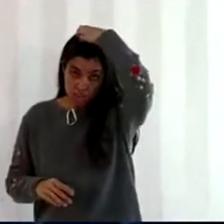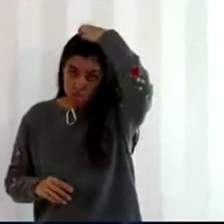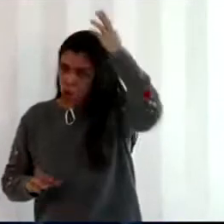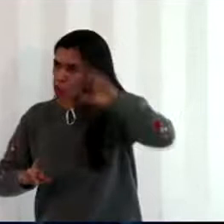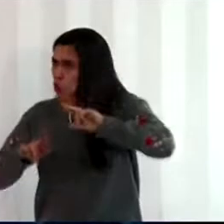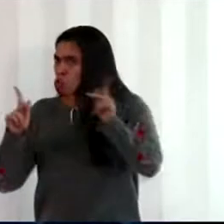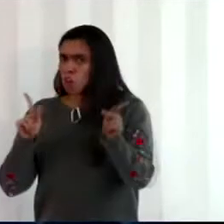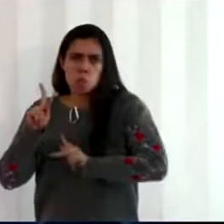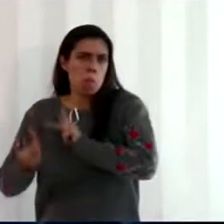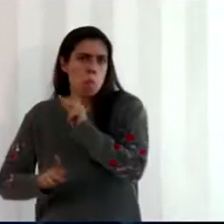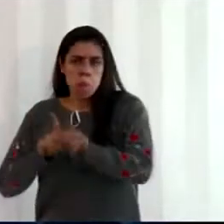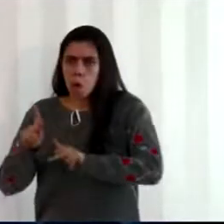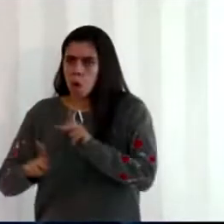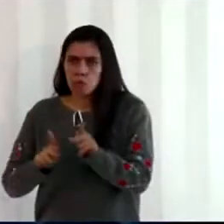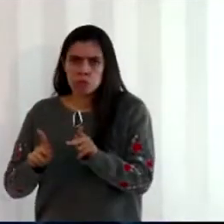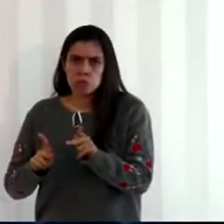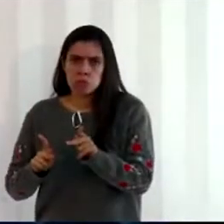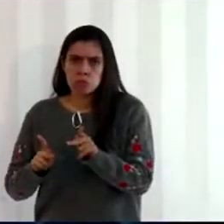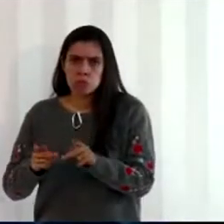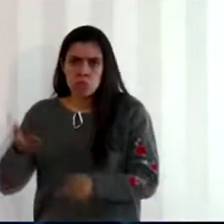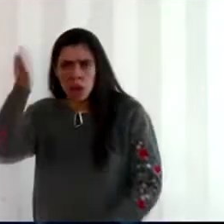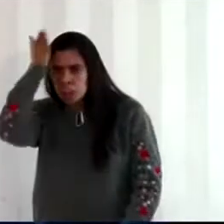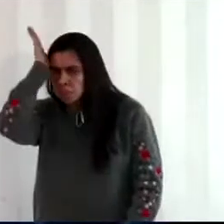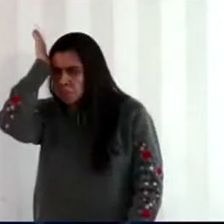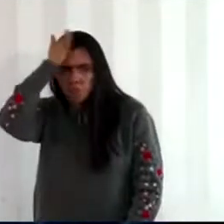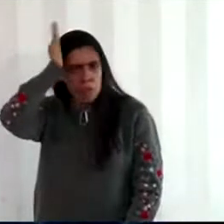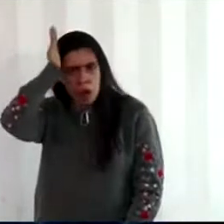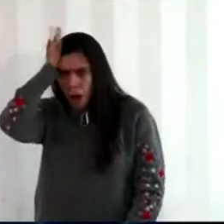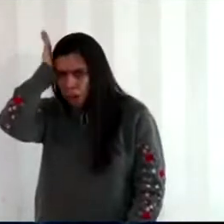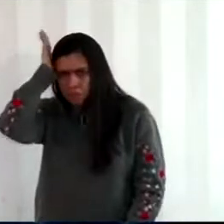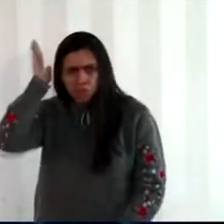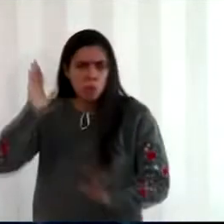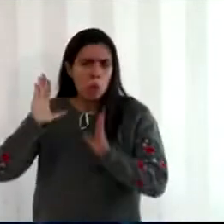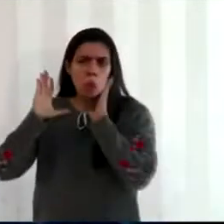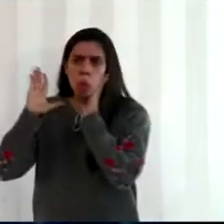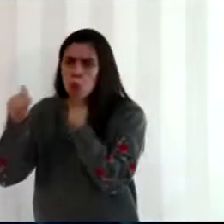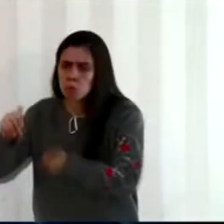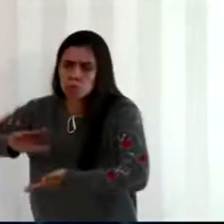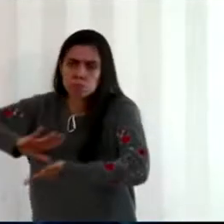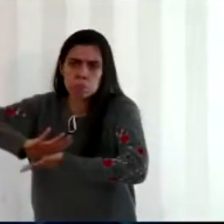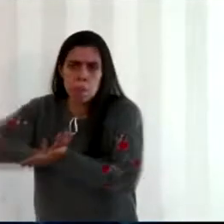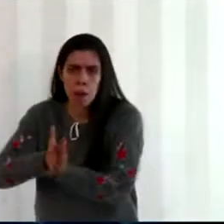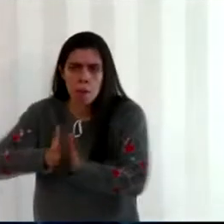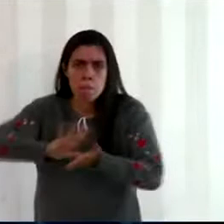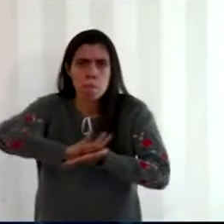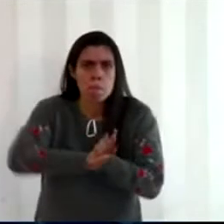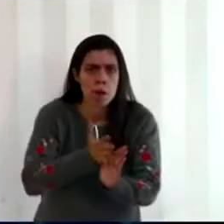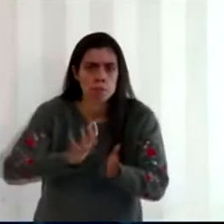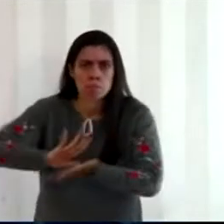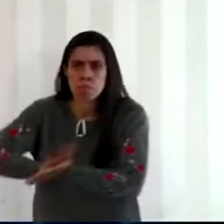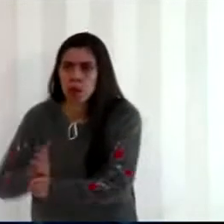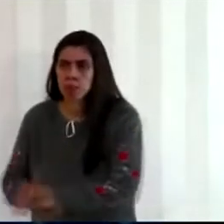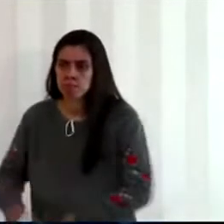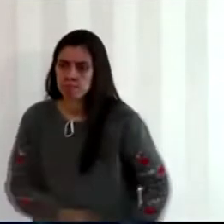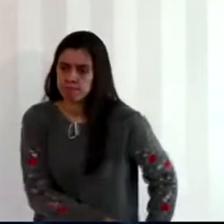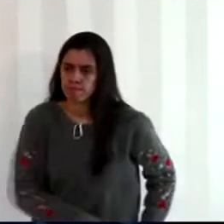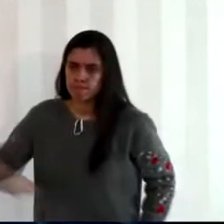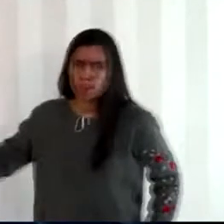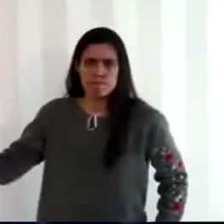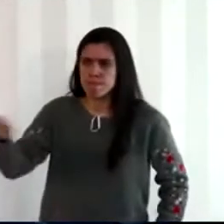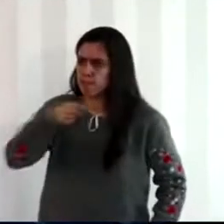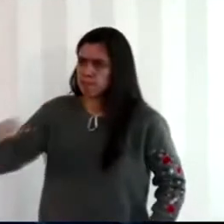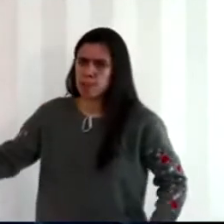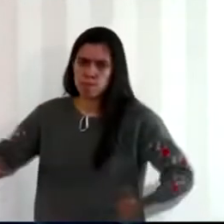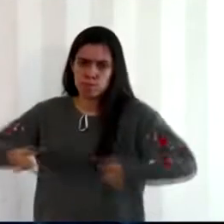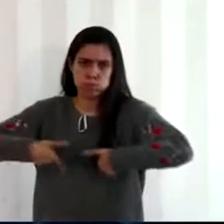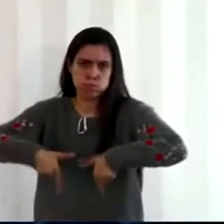o carro e os que andam nele, os cavalos e os seus cavaleiros cairão, um pela espada do outro. Naquele